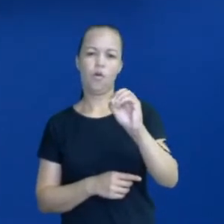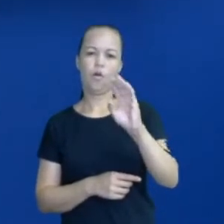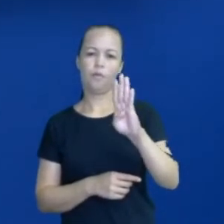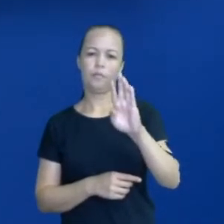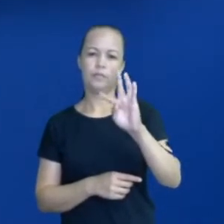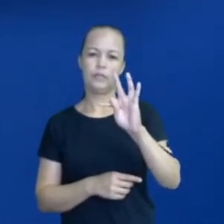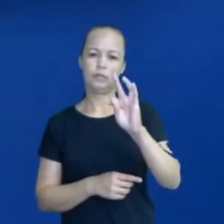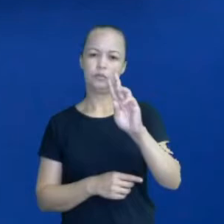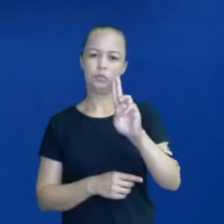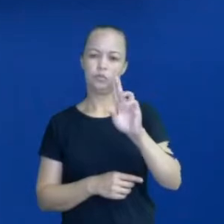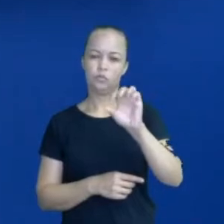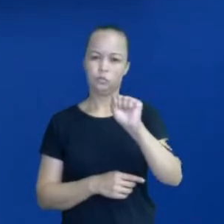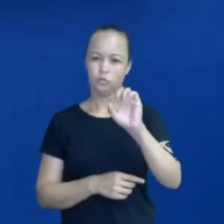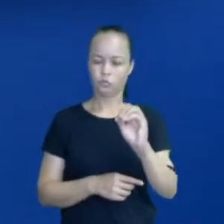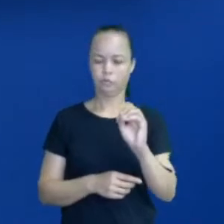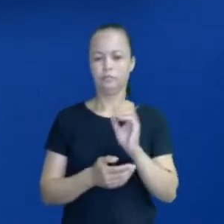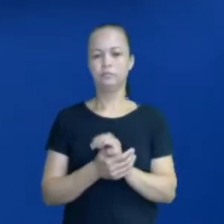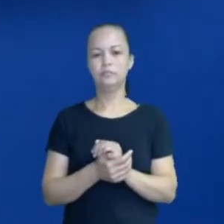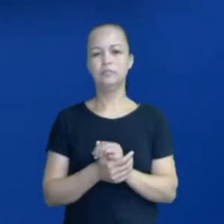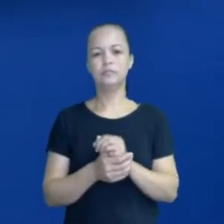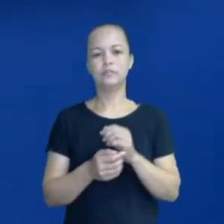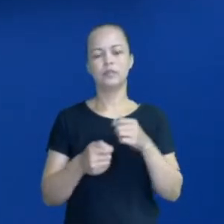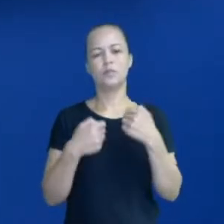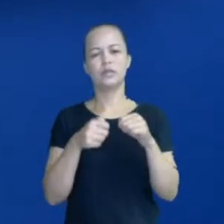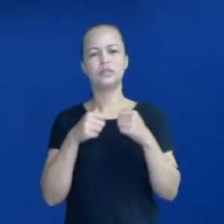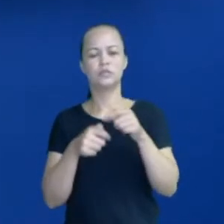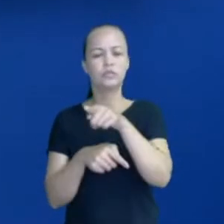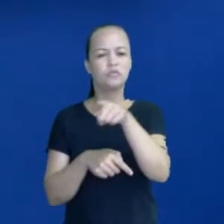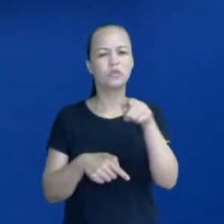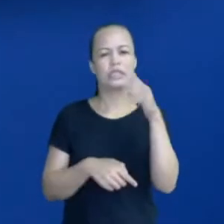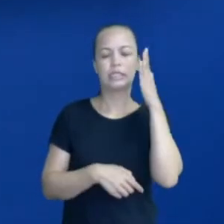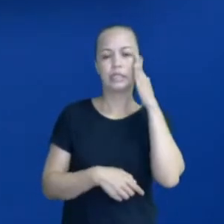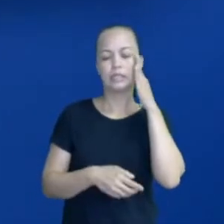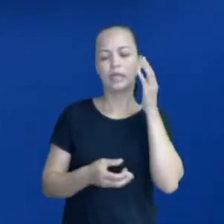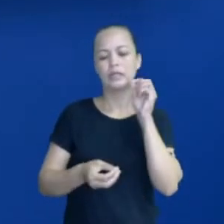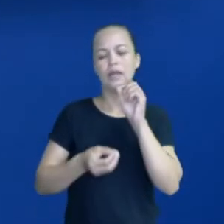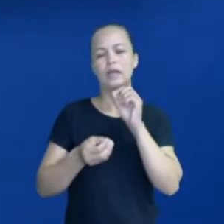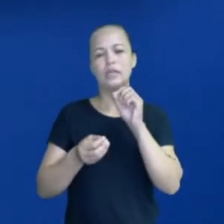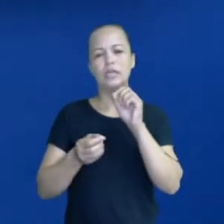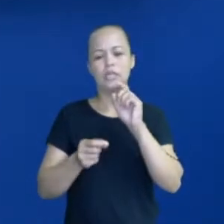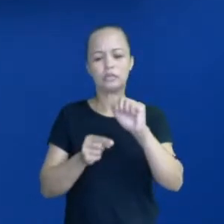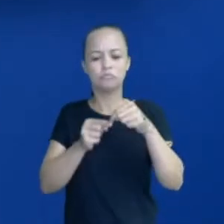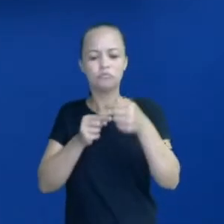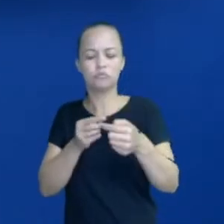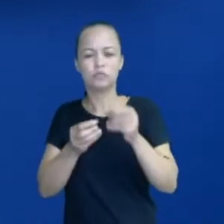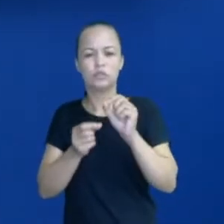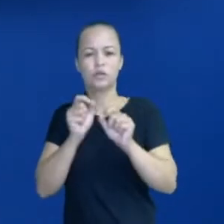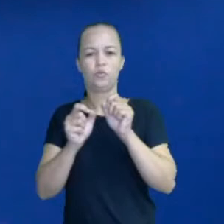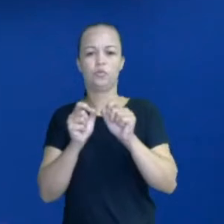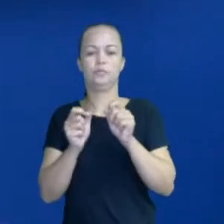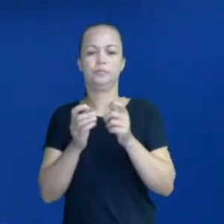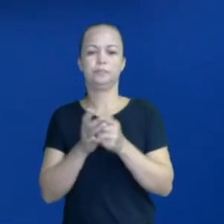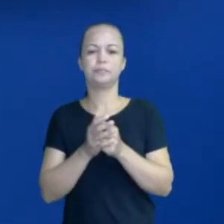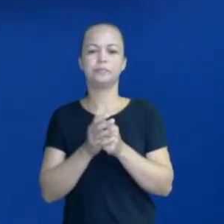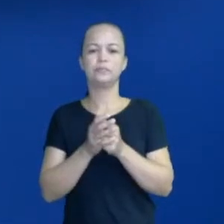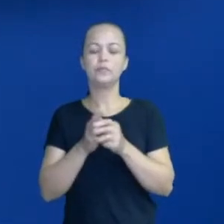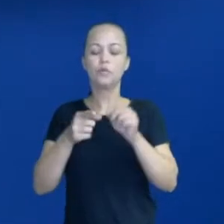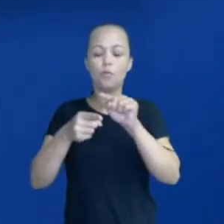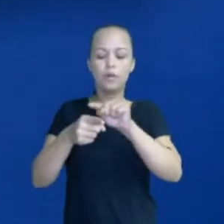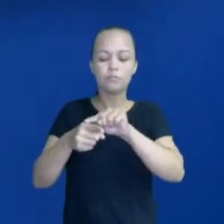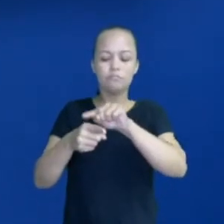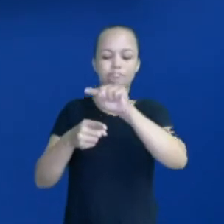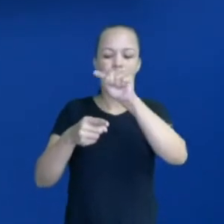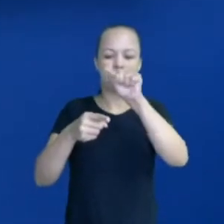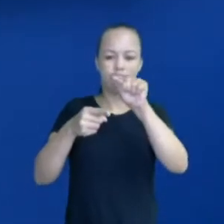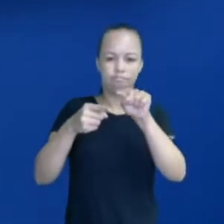muito tempo e a gente não fuja do que a gente precisa. Mas existe sim o ângulo de meia volta, que eu vou